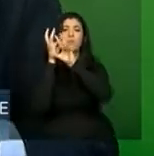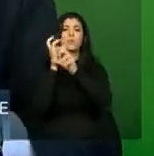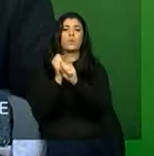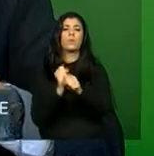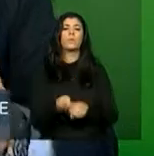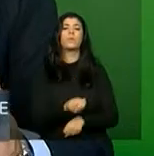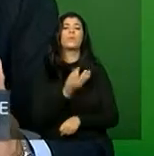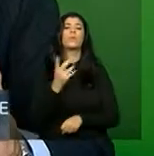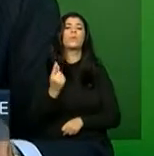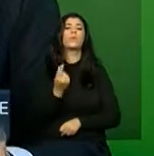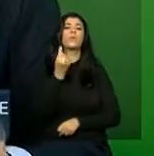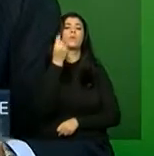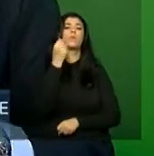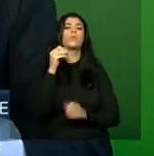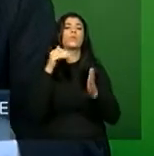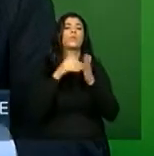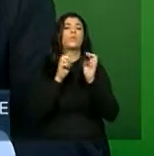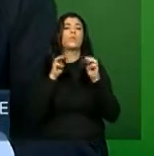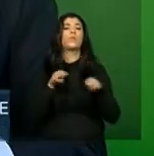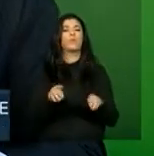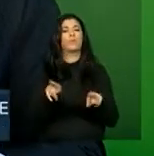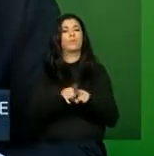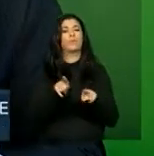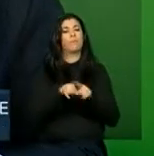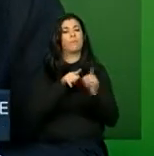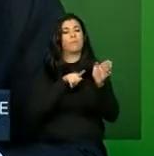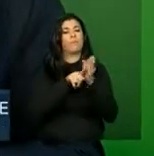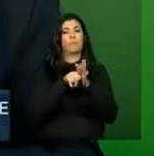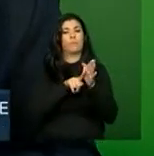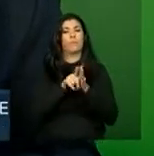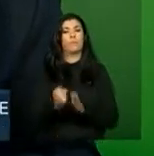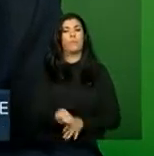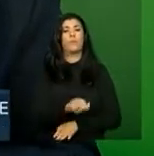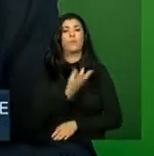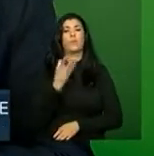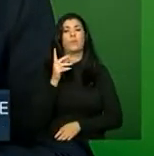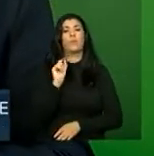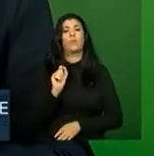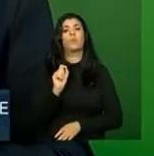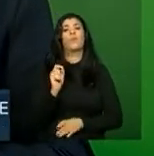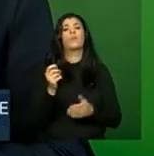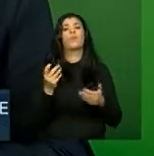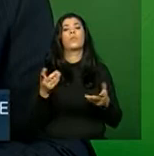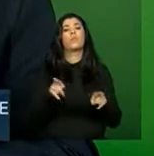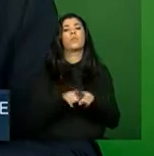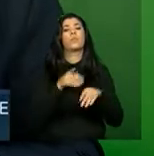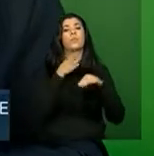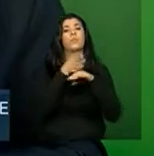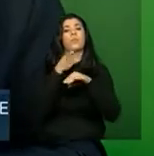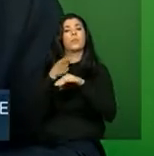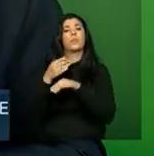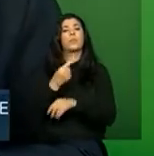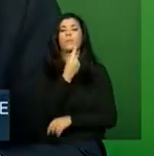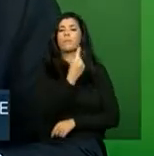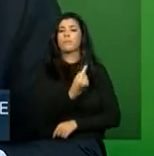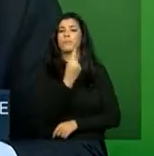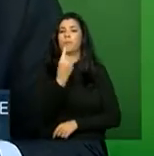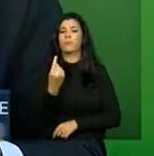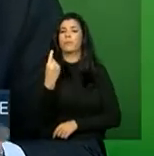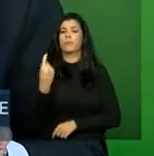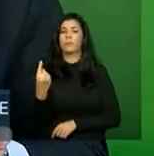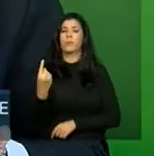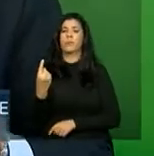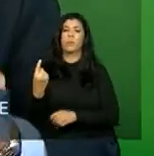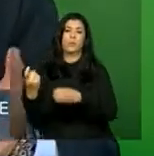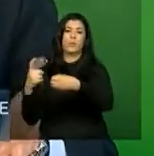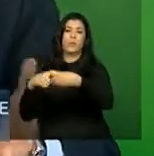são esses valores finais em mim verificar qual é e qual será a participação de cada uma